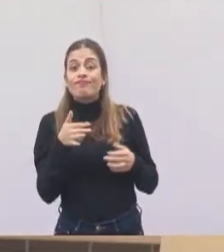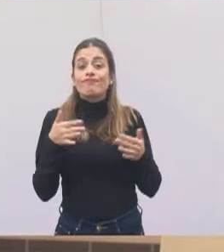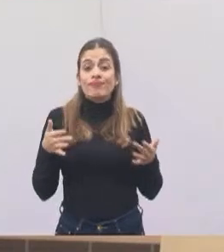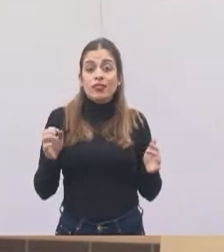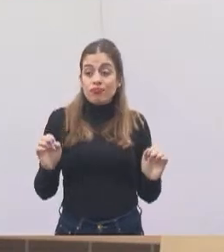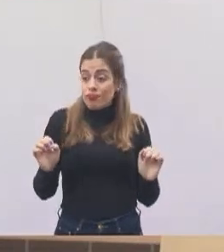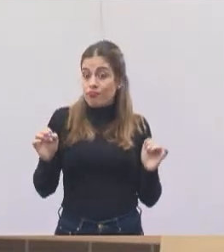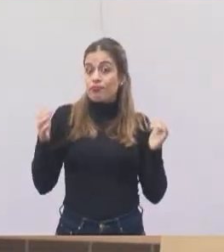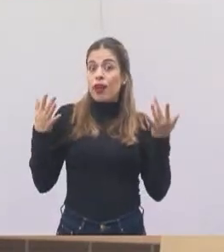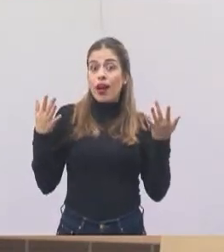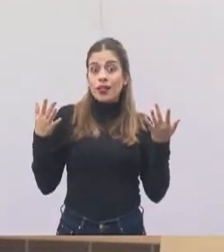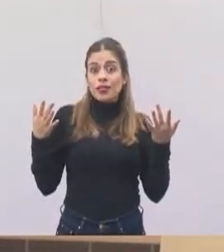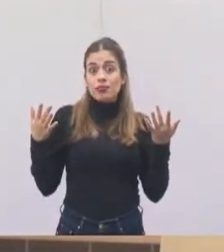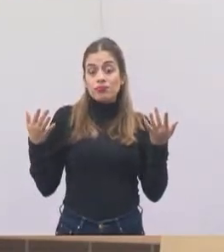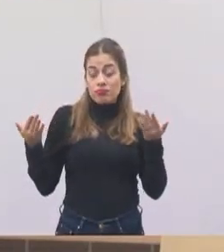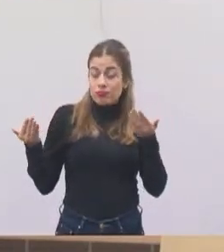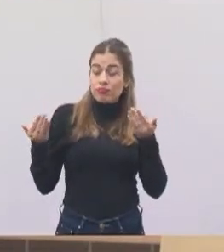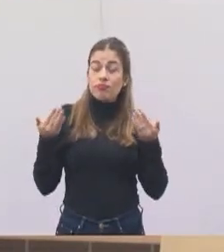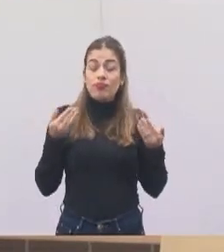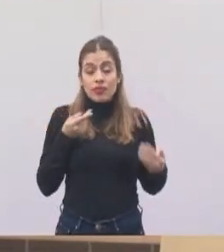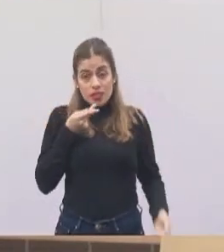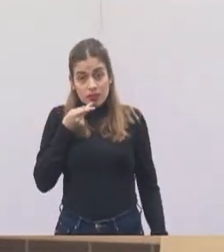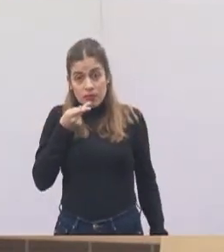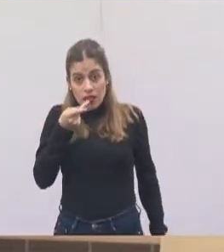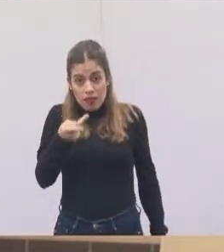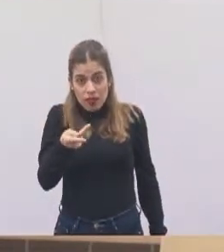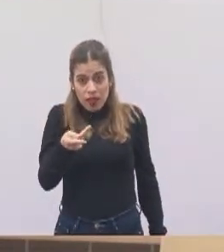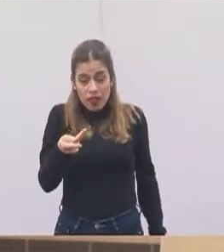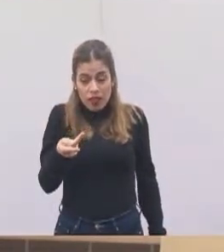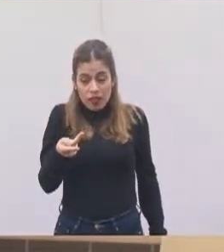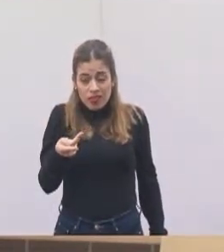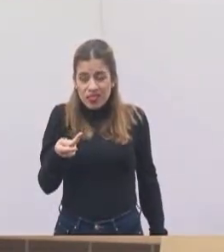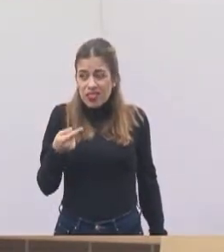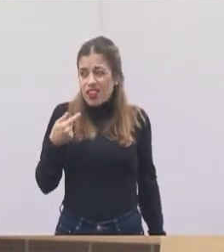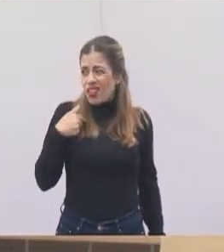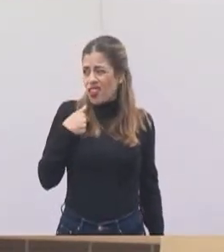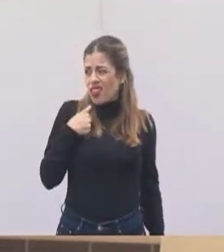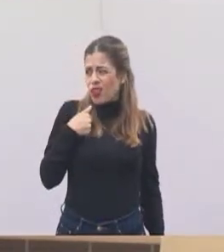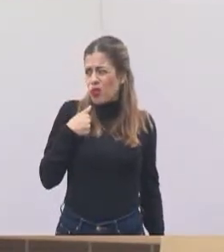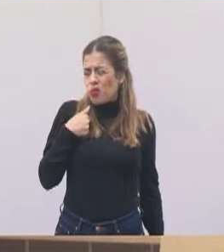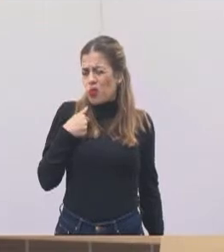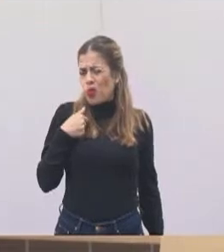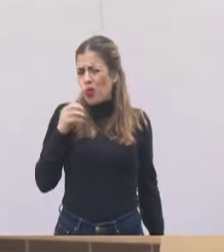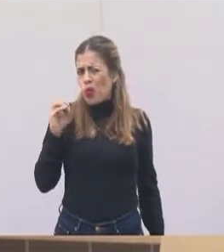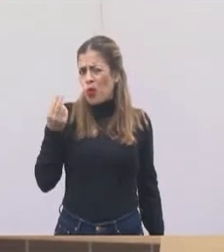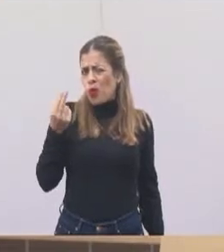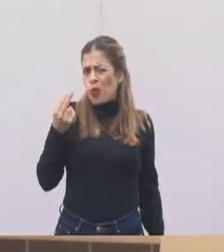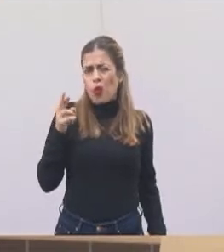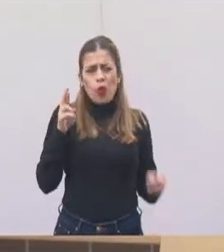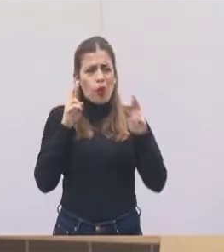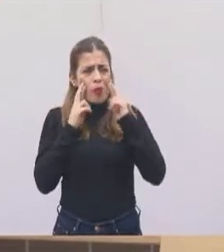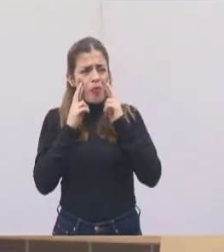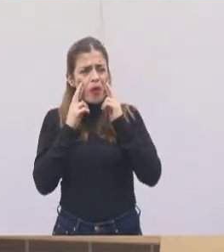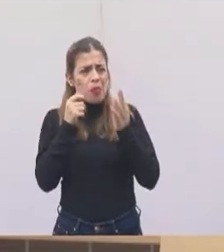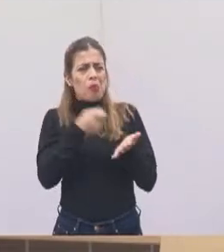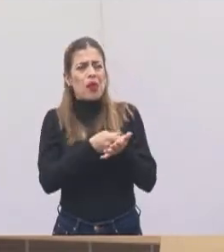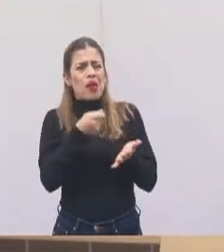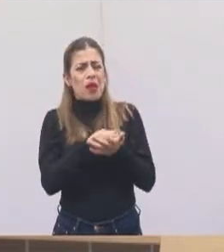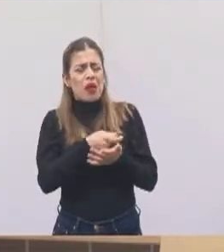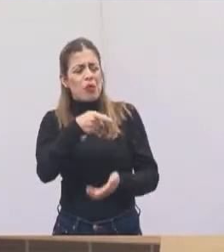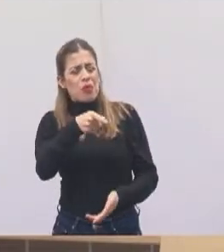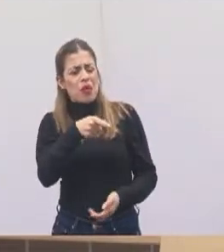surpresa veio e vem de uma fala como se eu e o Roberto tivéssemos obrigado ele a seguir as